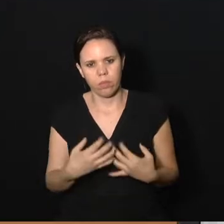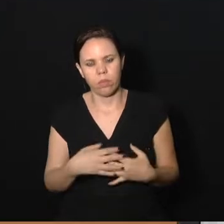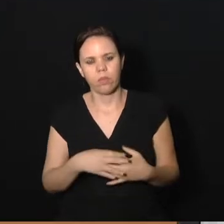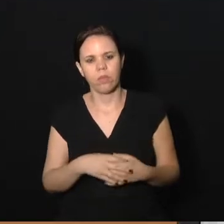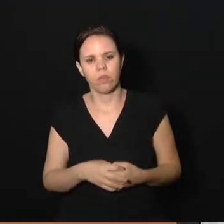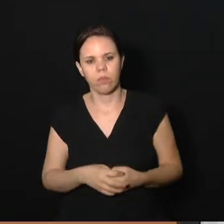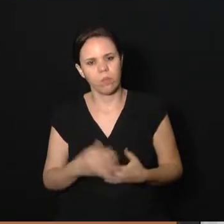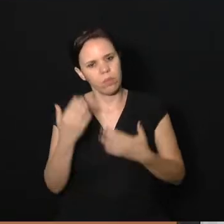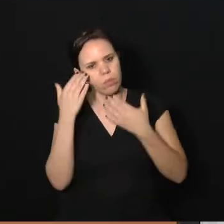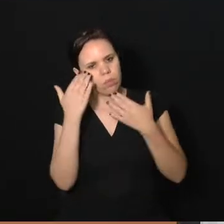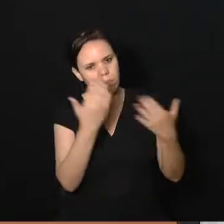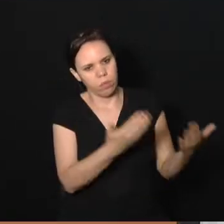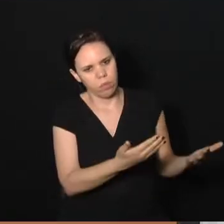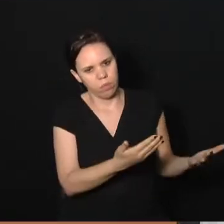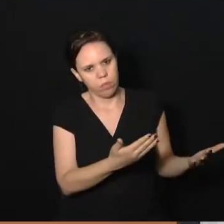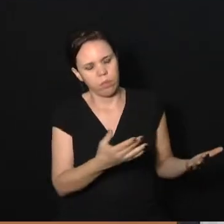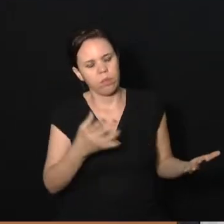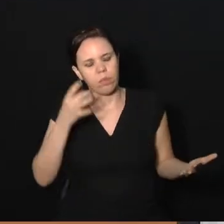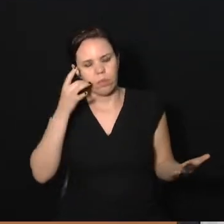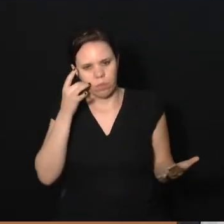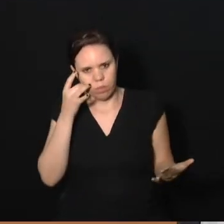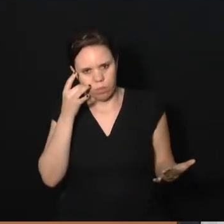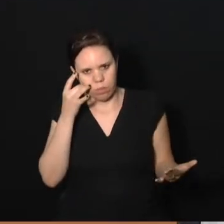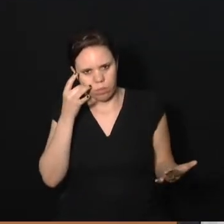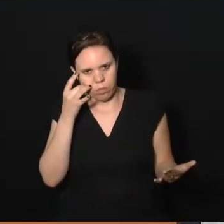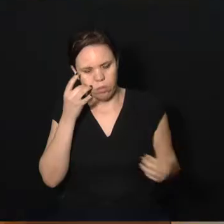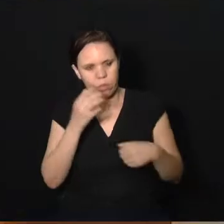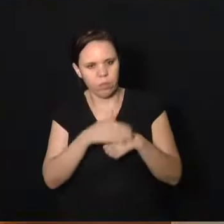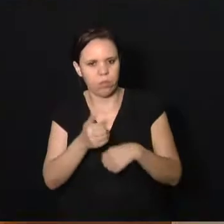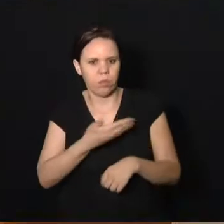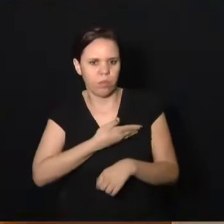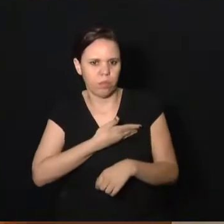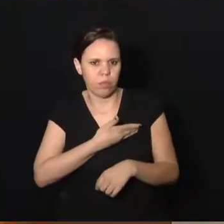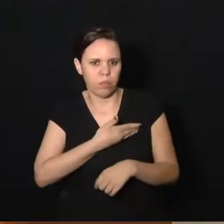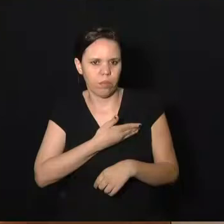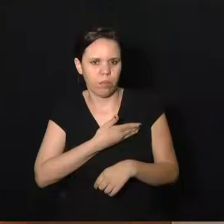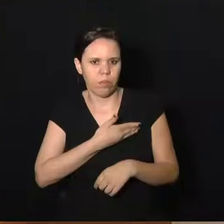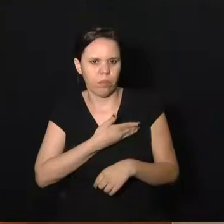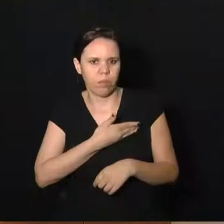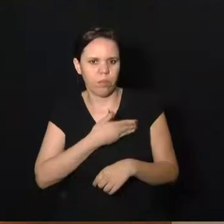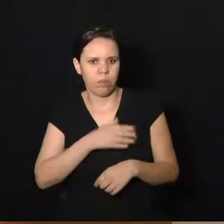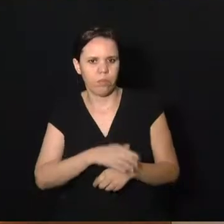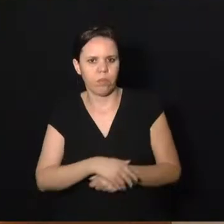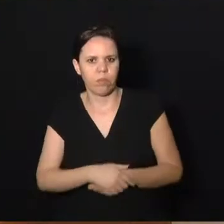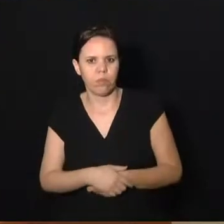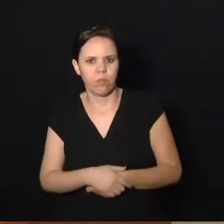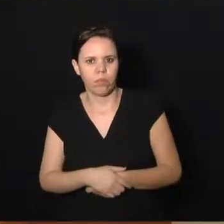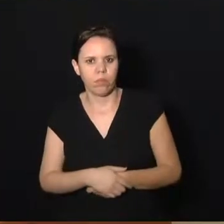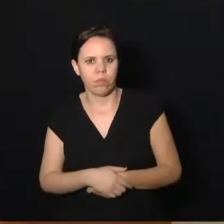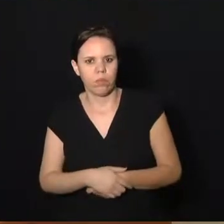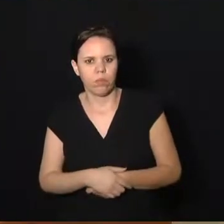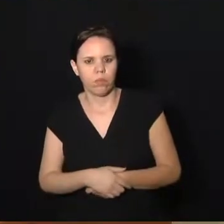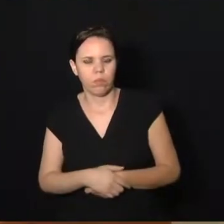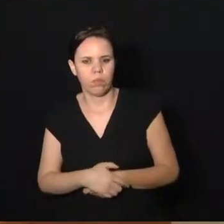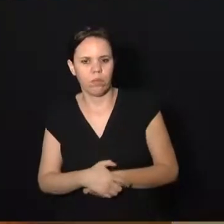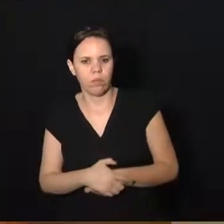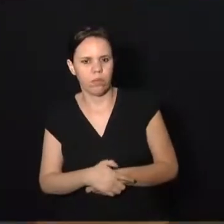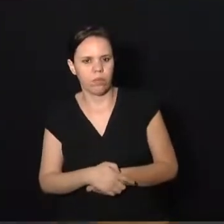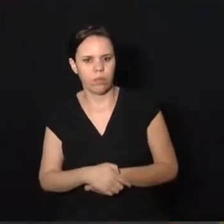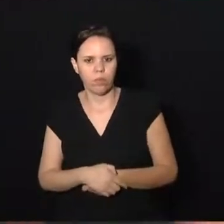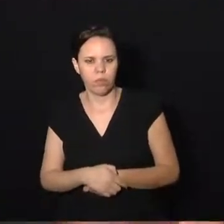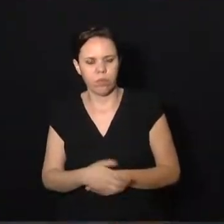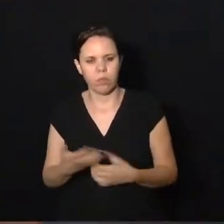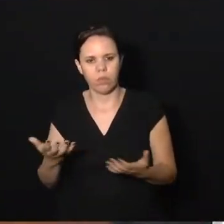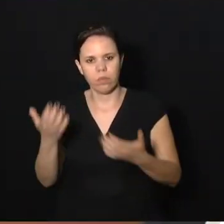trabalhos. Muito obrigado pela sua presença, pelo carinho, pela amizade. Muito obrigado, vereador. Também quero agradecer aqui a